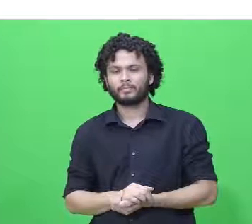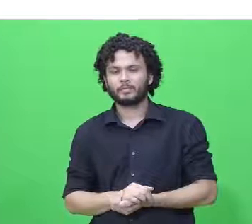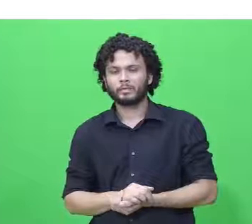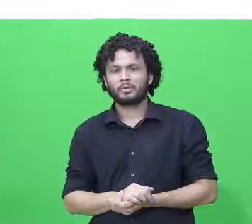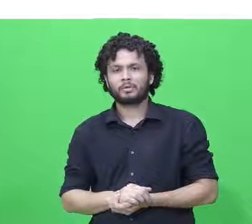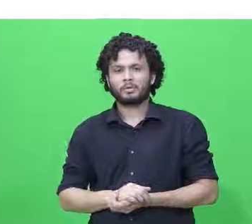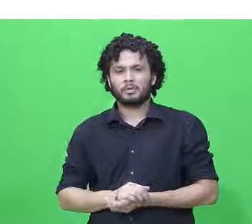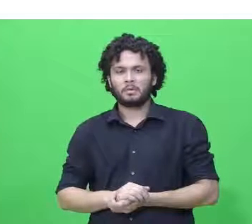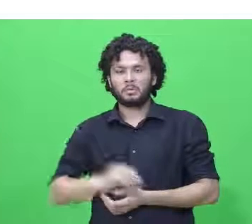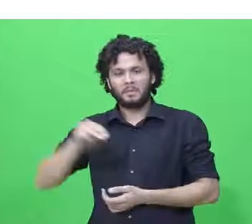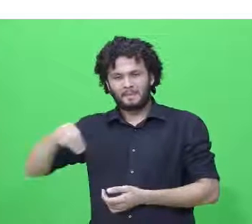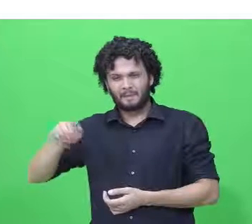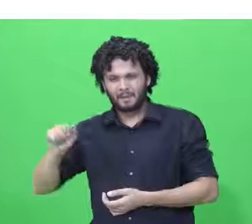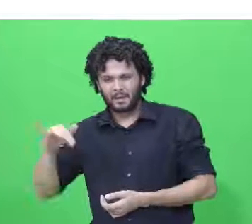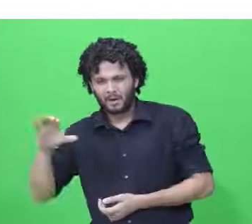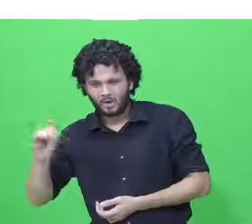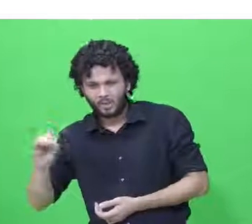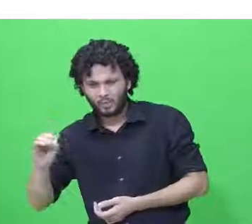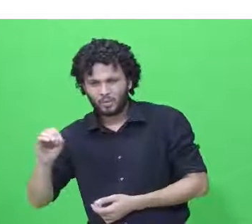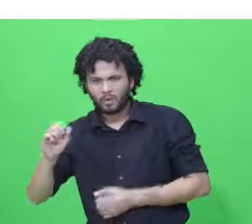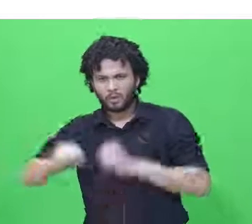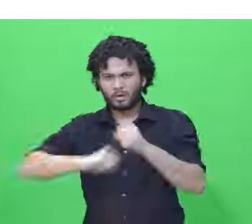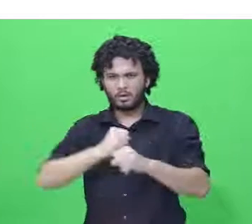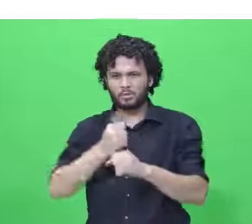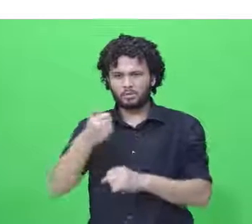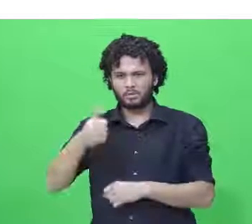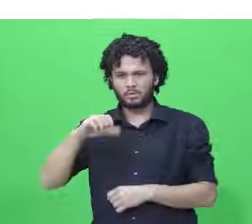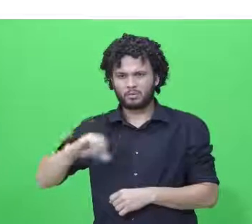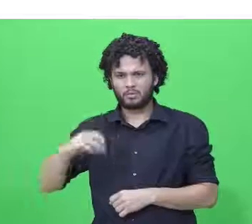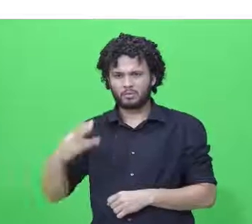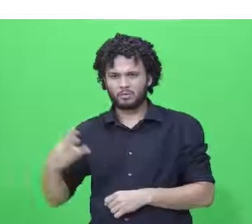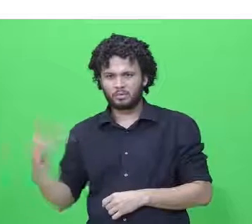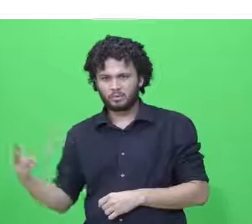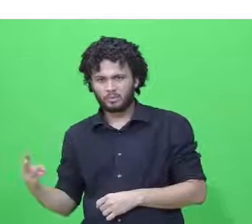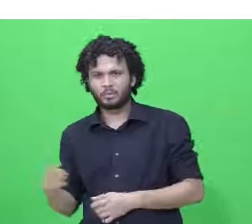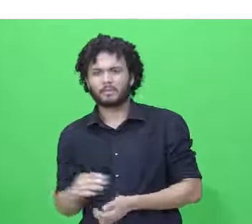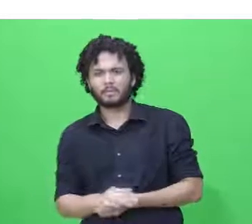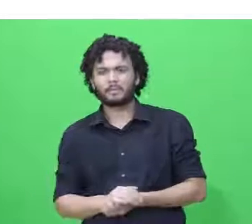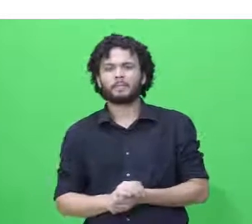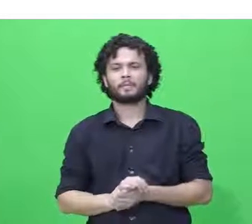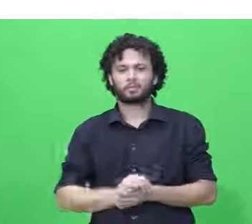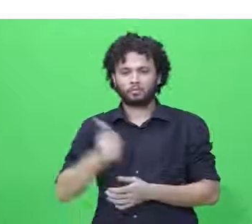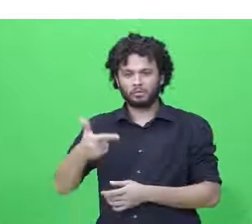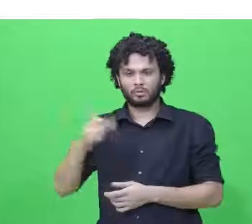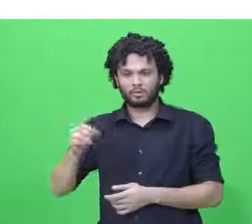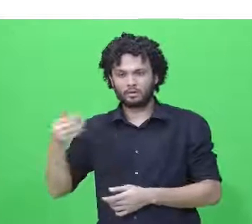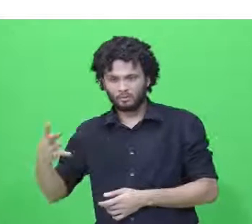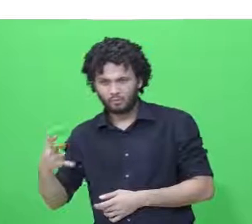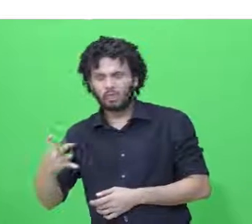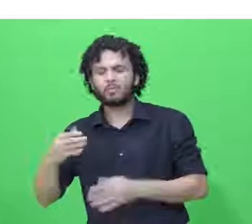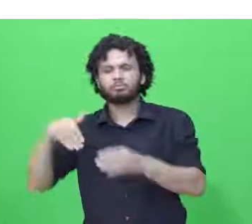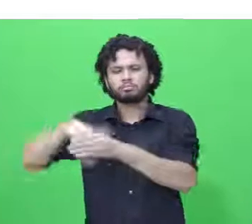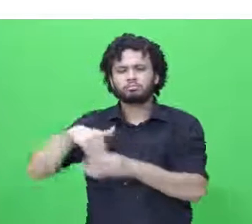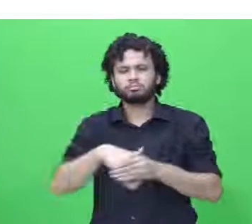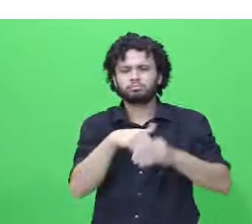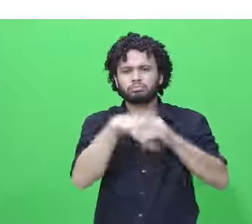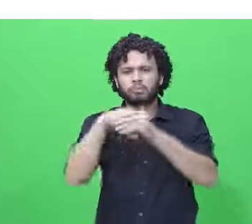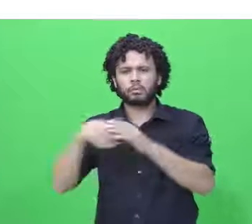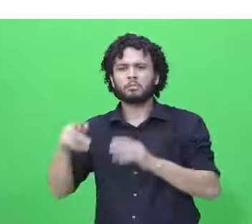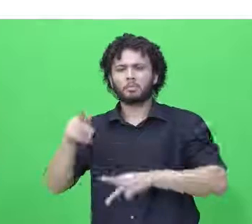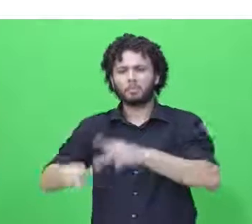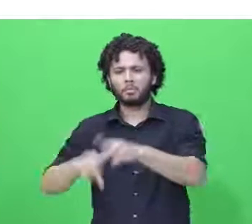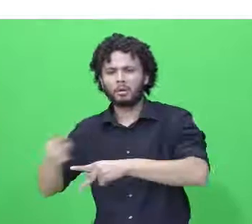maio de 1933, a Assembleia Constituinte era formada por 214 representantes eleitos pelo voto popular e